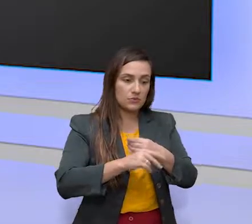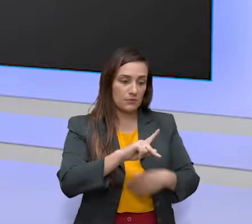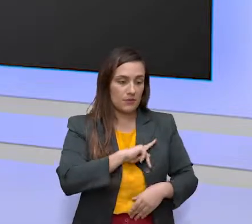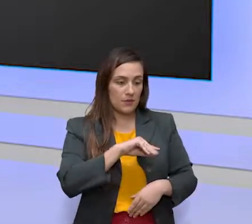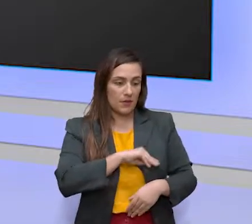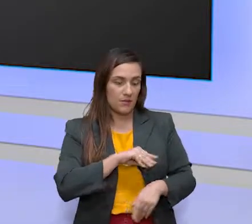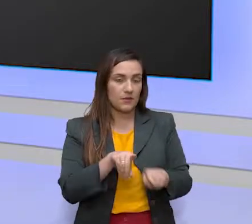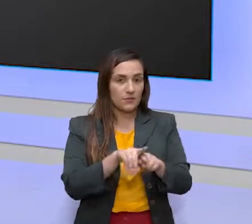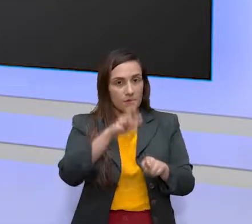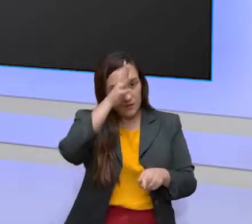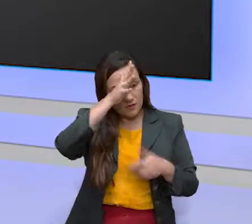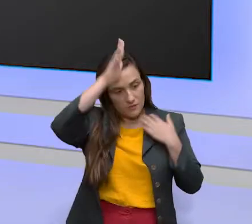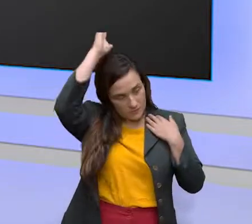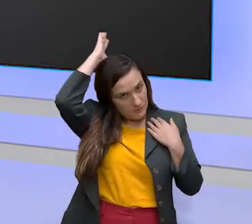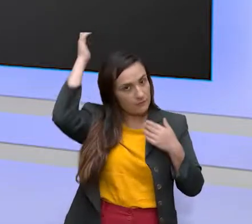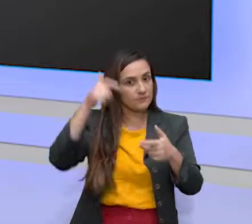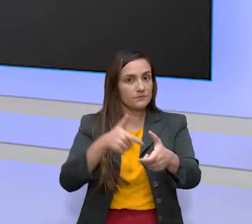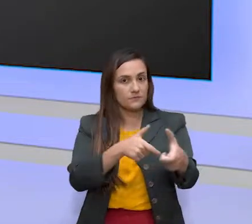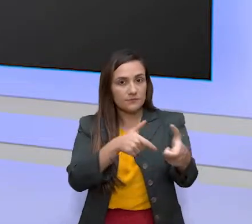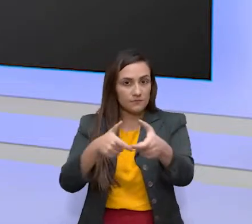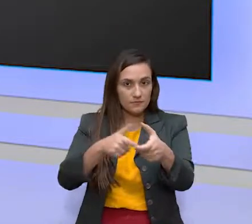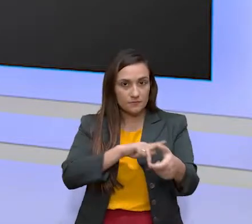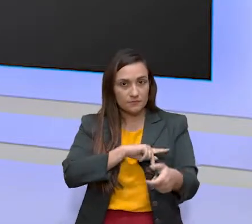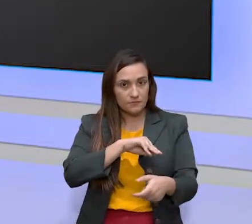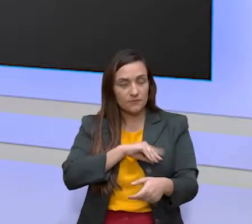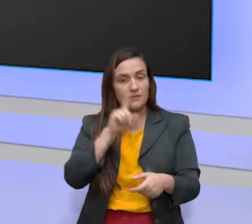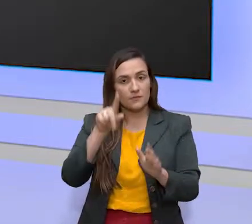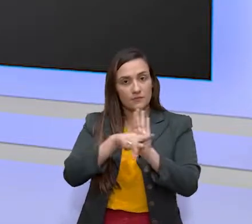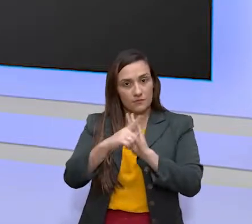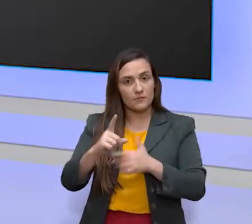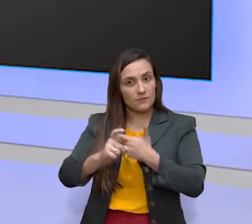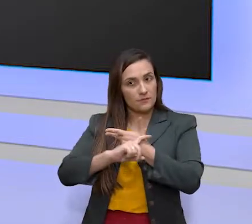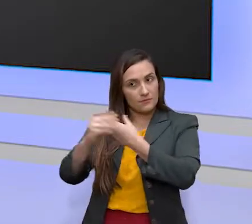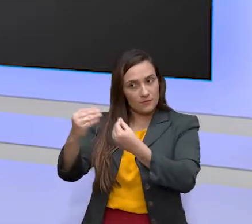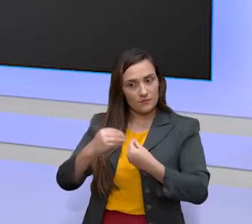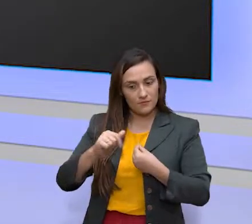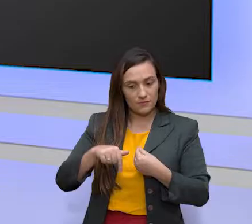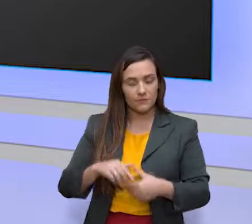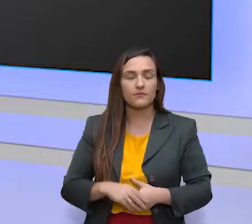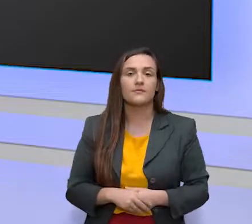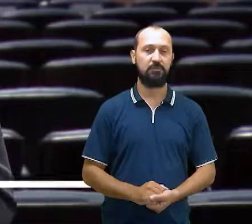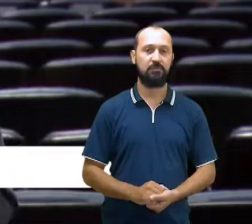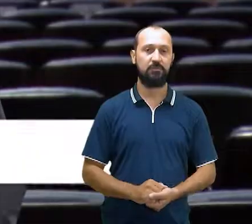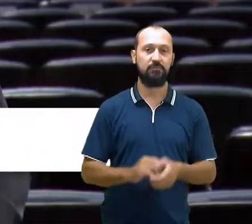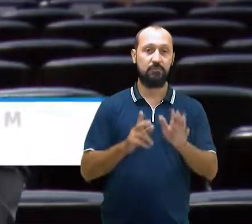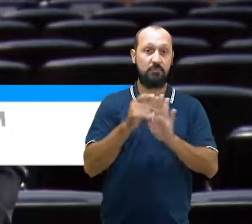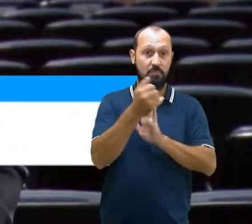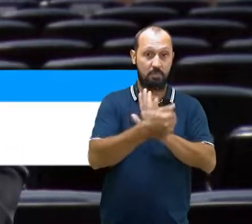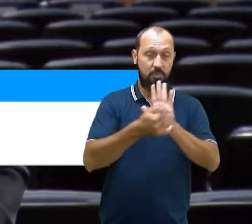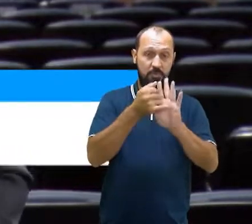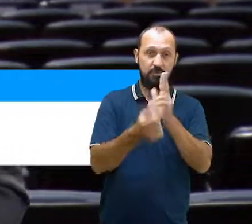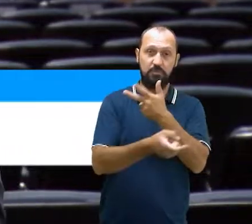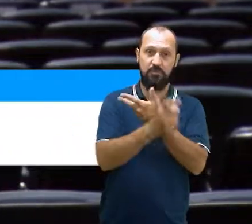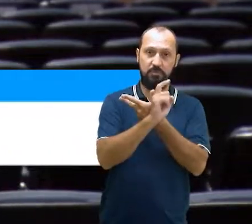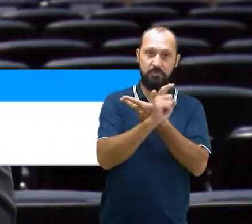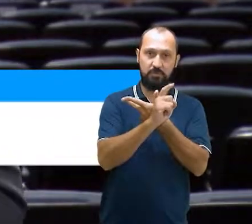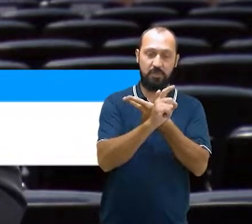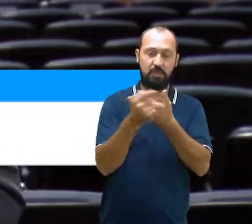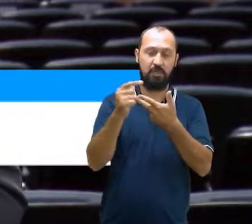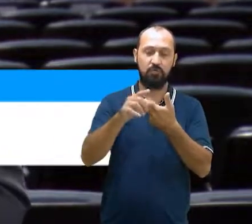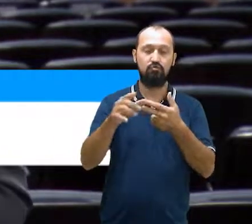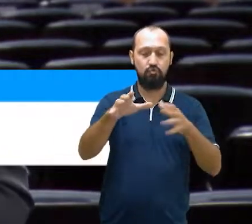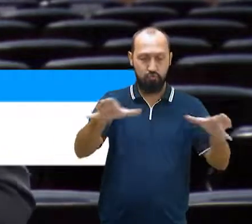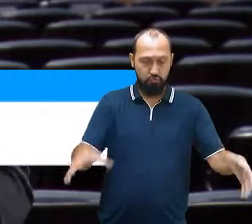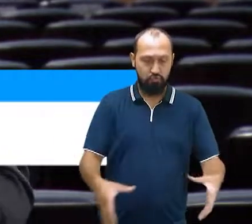Polícia Militar e do Corpo de Bombeiros Militar. A autoria é do Poder Executivo. O projeto do Poder Executivo aprovado